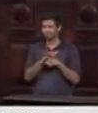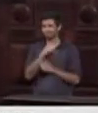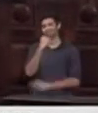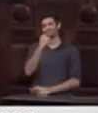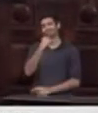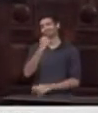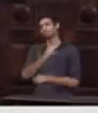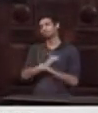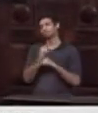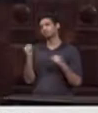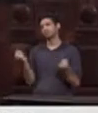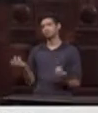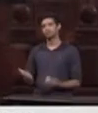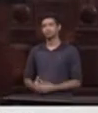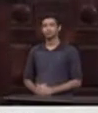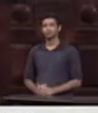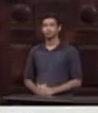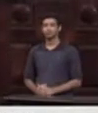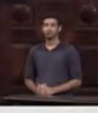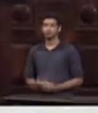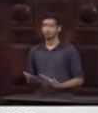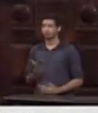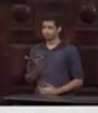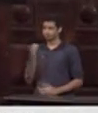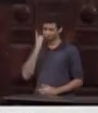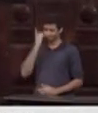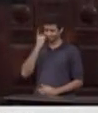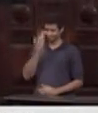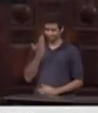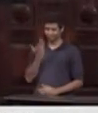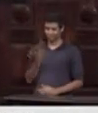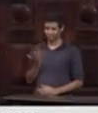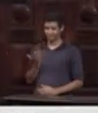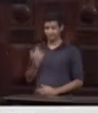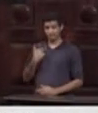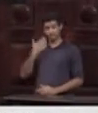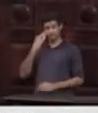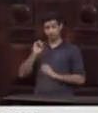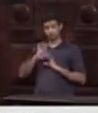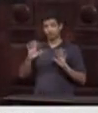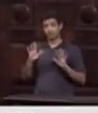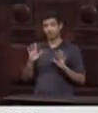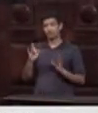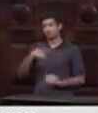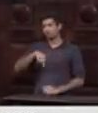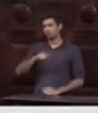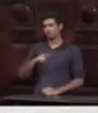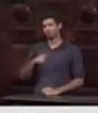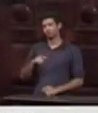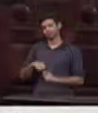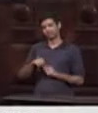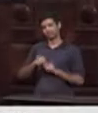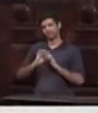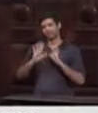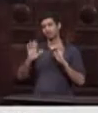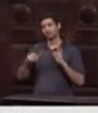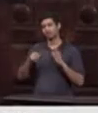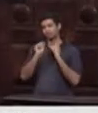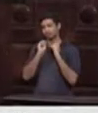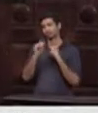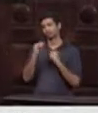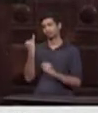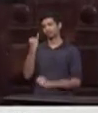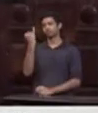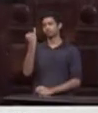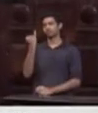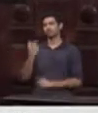aquela comunidade. Senhoras e senhores deputados, para mim está muito claro e nós temos que fazer isso com clareza aqui nesse plenário. A